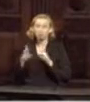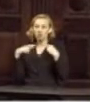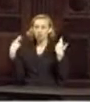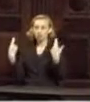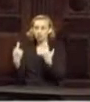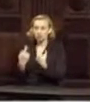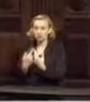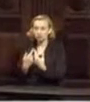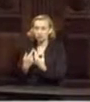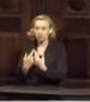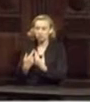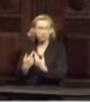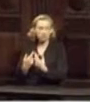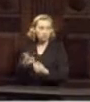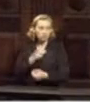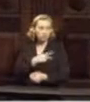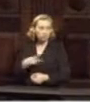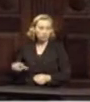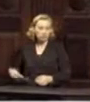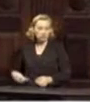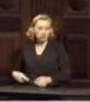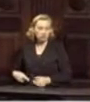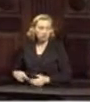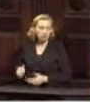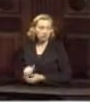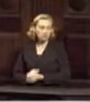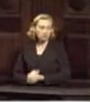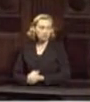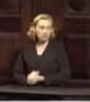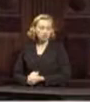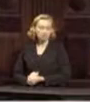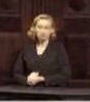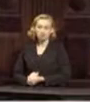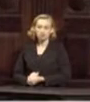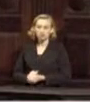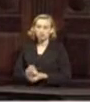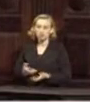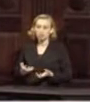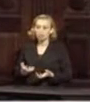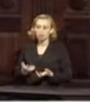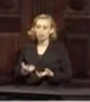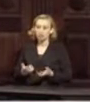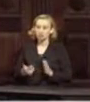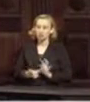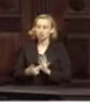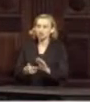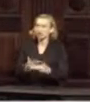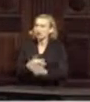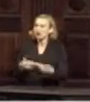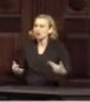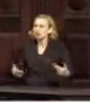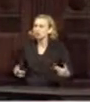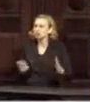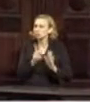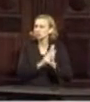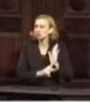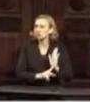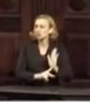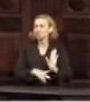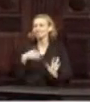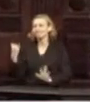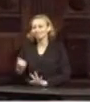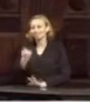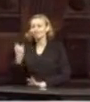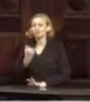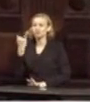reunião com a presidência da mesa diretora e requeremos a inclusão em pauta de uma série de projetos extremamente importantes